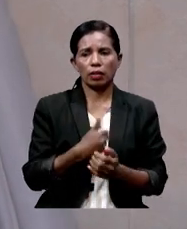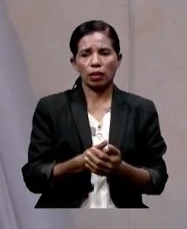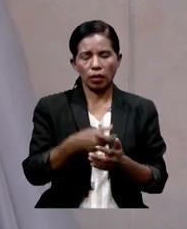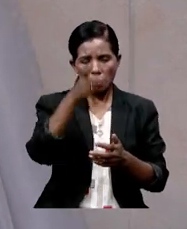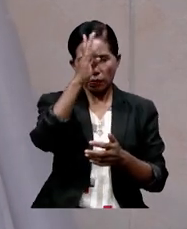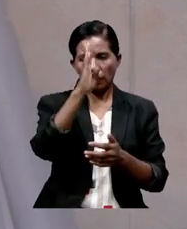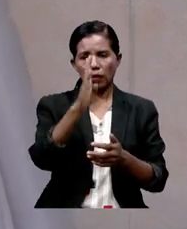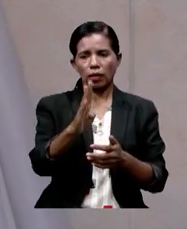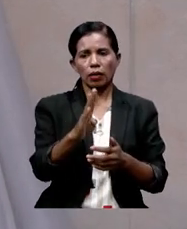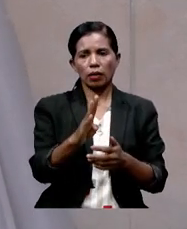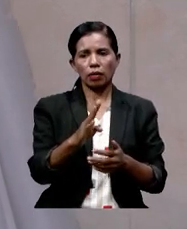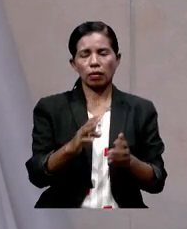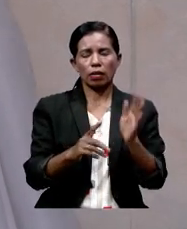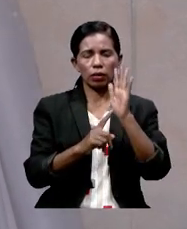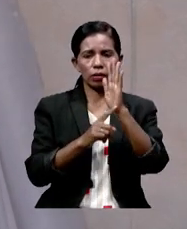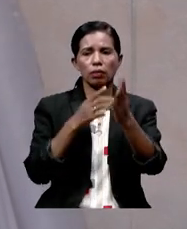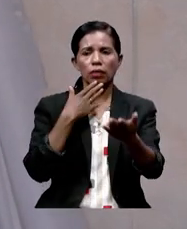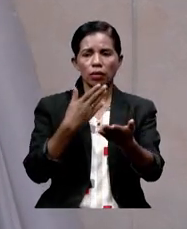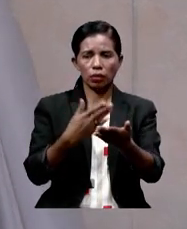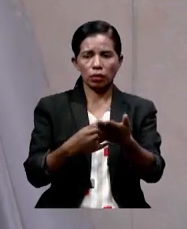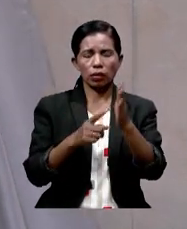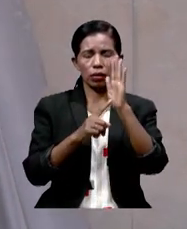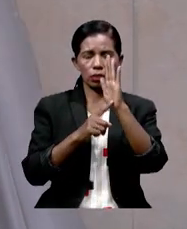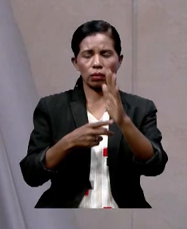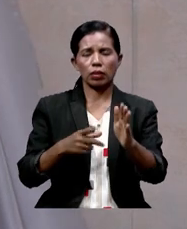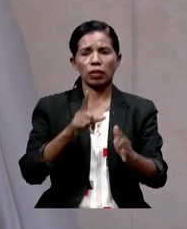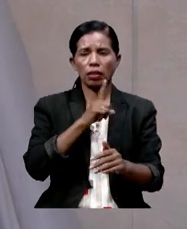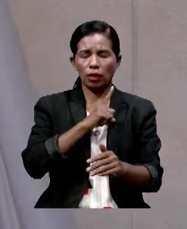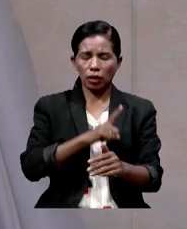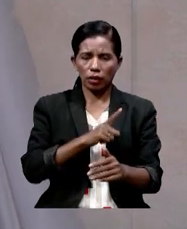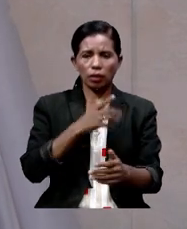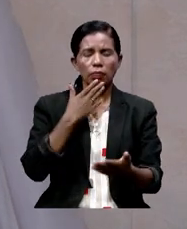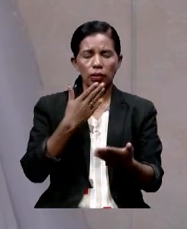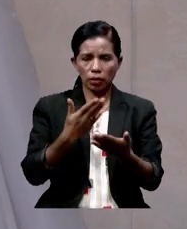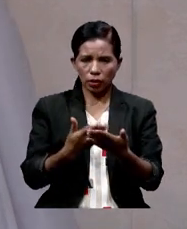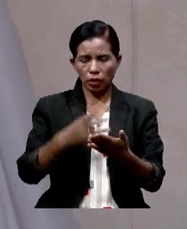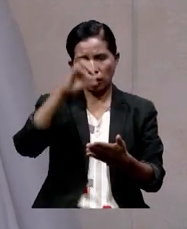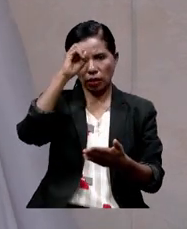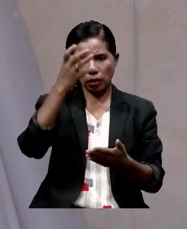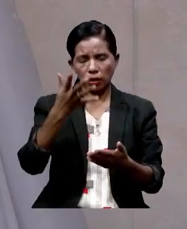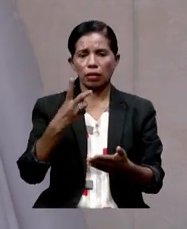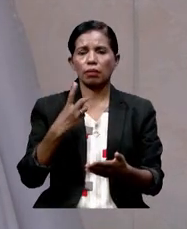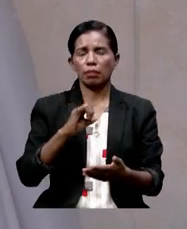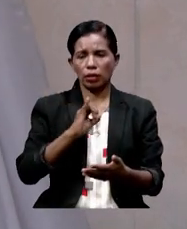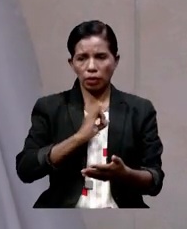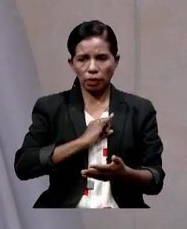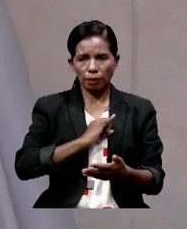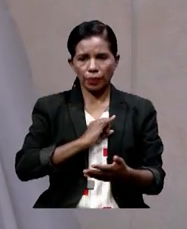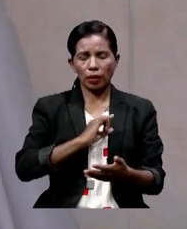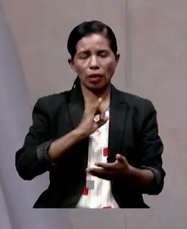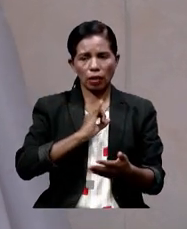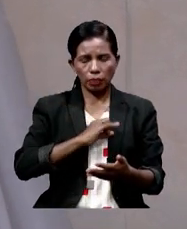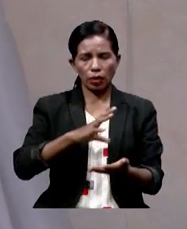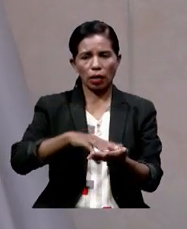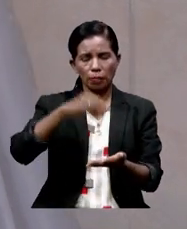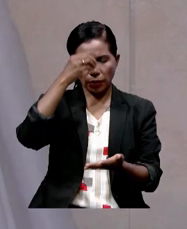Barongan sajia kau, itu punya lar, ia diserikor di mai kau. Kau bos apa yang dia